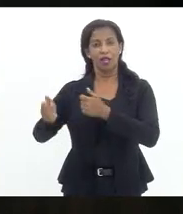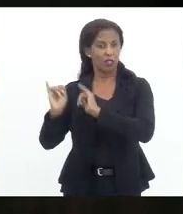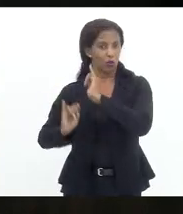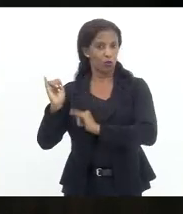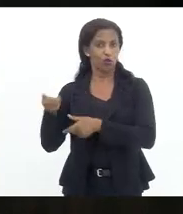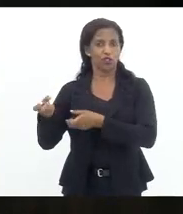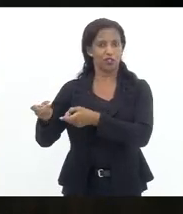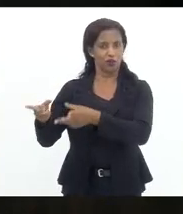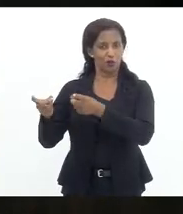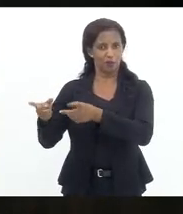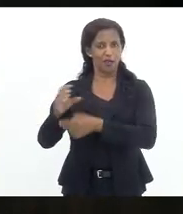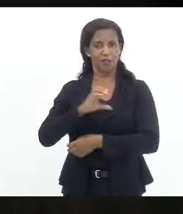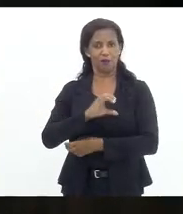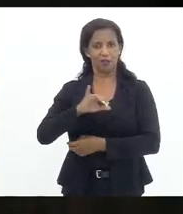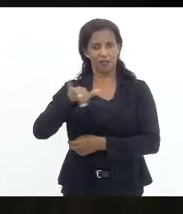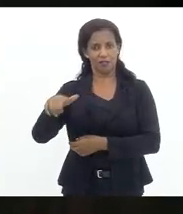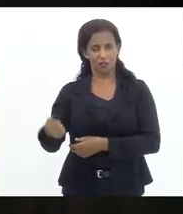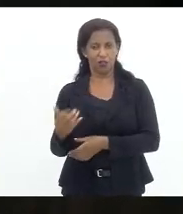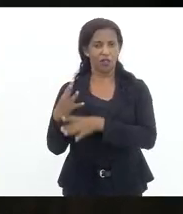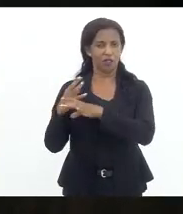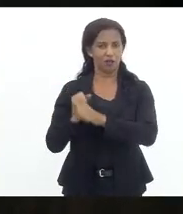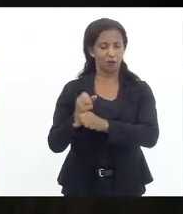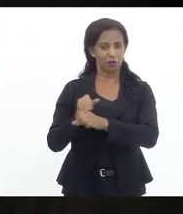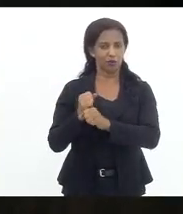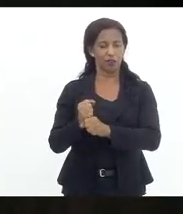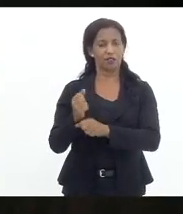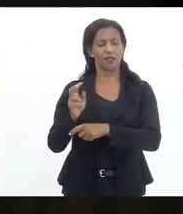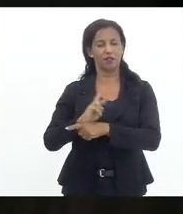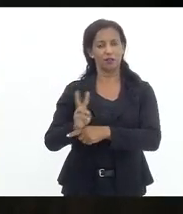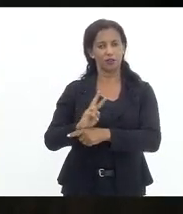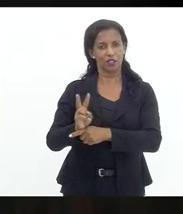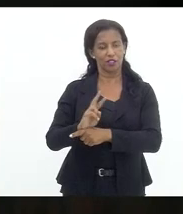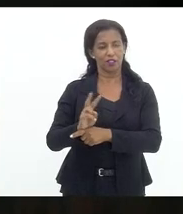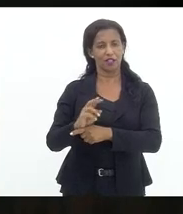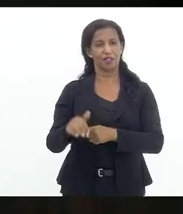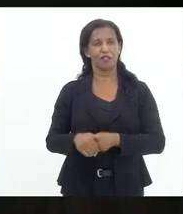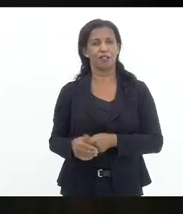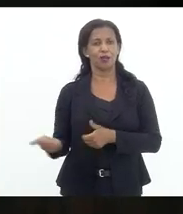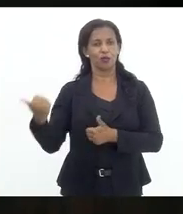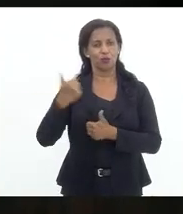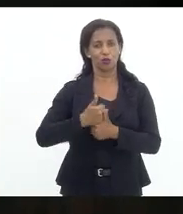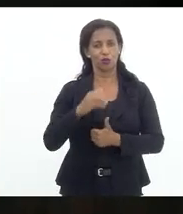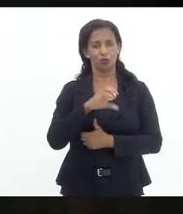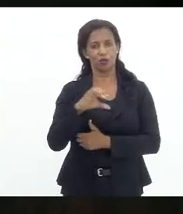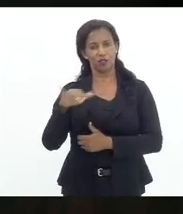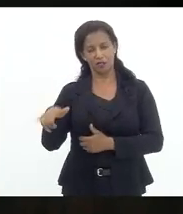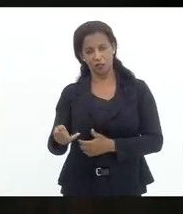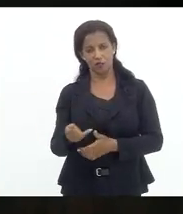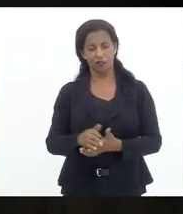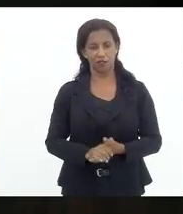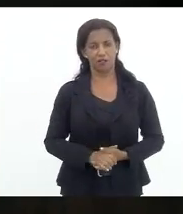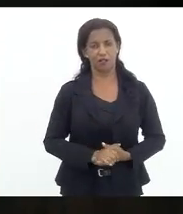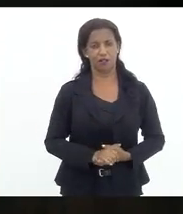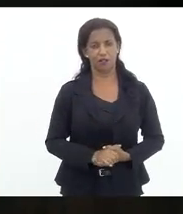CCJ. De Tributação, Controle da Arrecadação Estadual e Fiscalização dos Tributos Estaduais, favorável com substituto da CCJ.